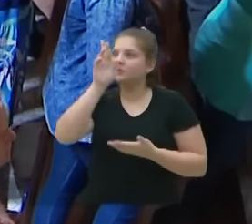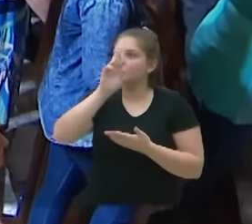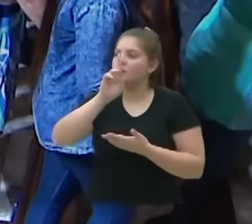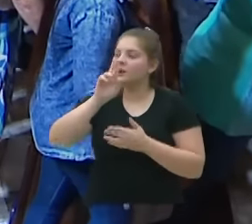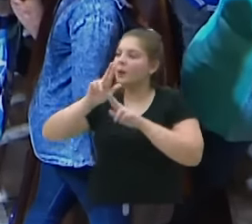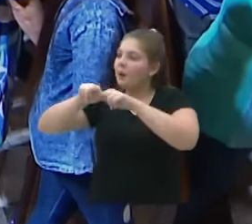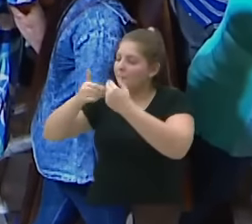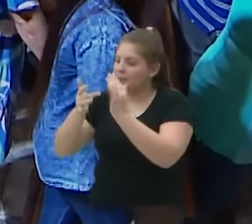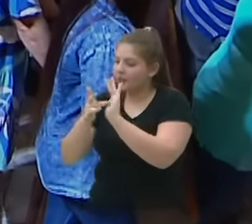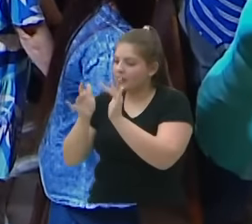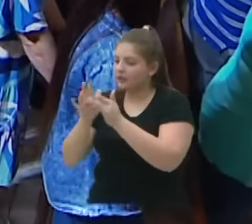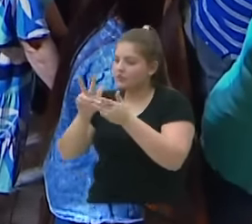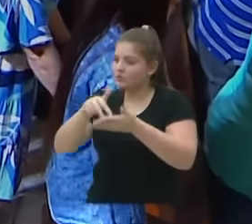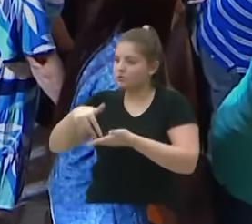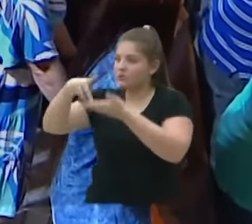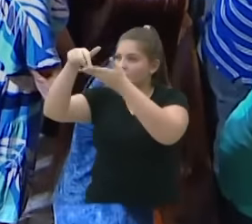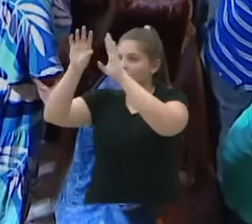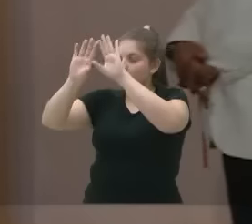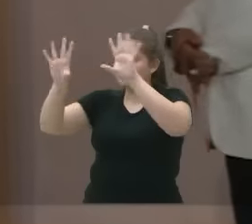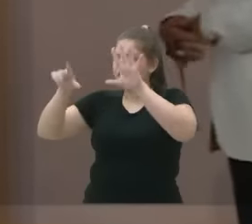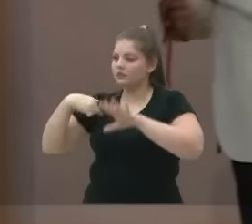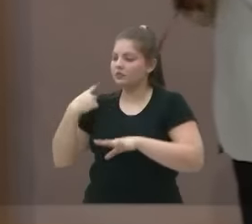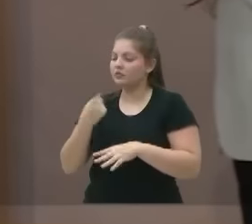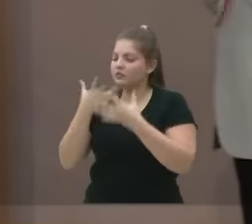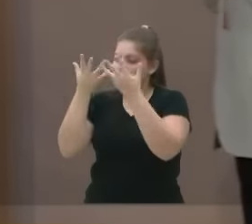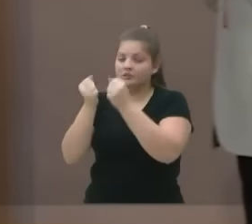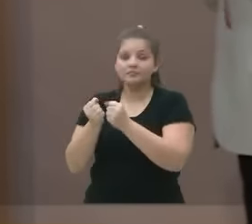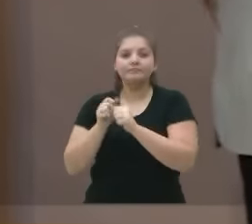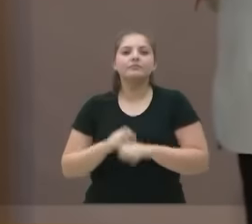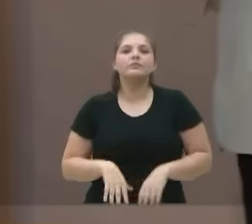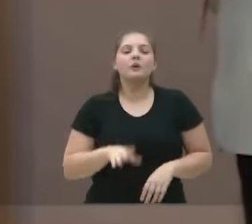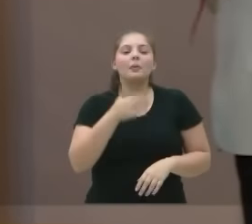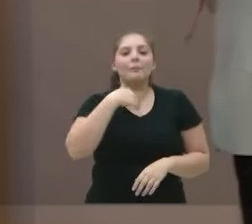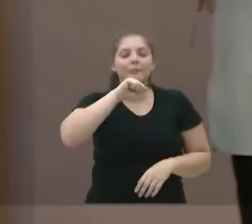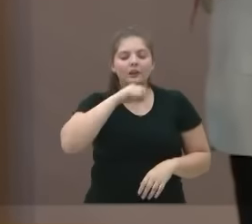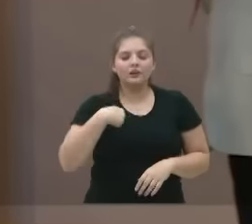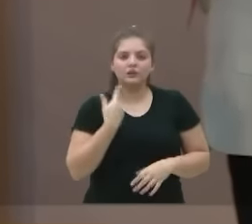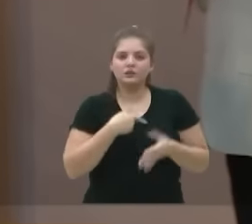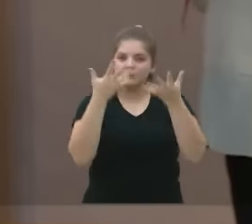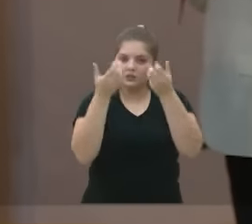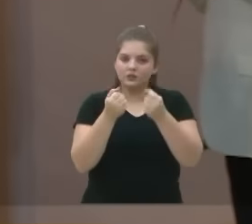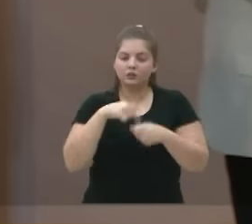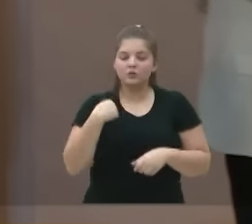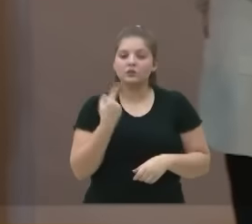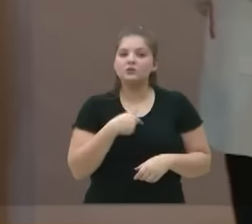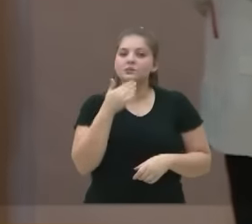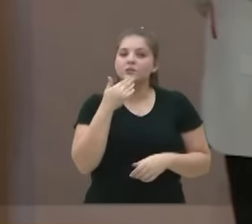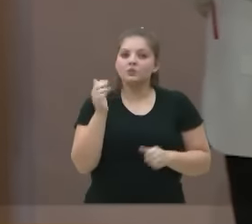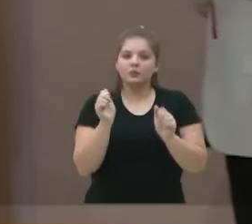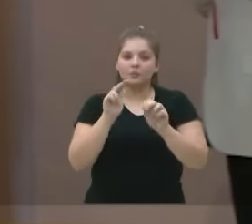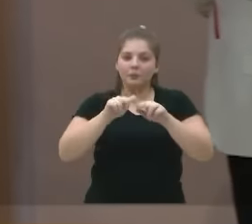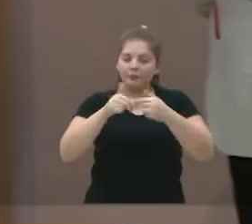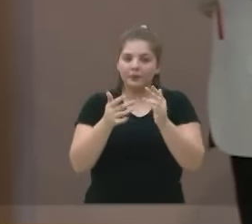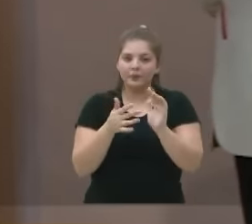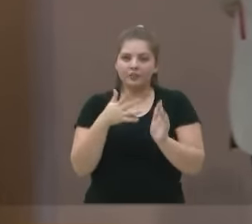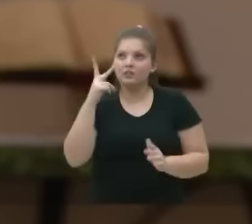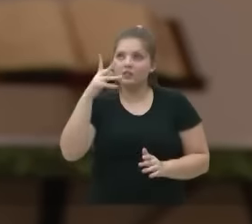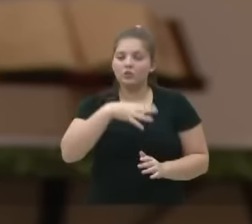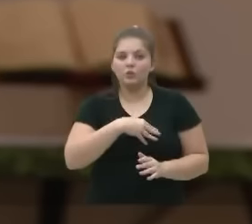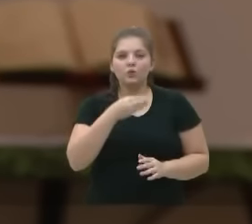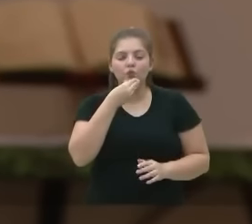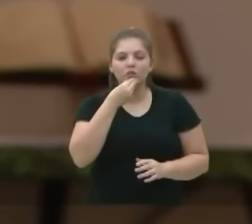Cristo elevado ao céu, ouvi-nos. Atendei-nos, ó Pai, nós vo-lo pedimos por teu Filho no Espírito Santo. Amém.